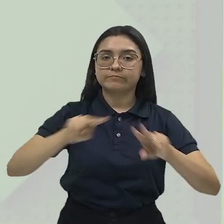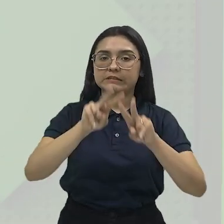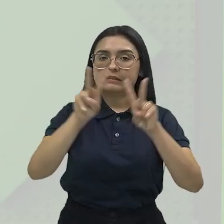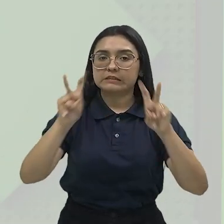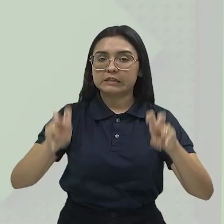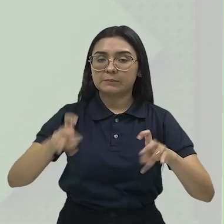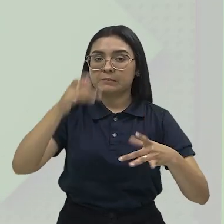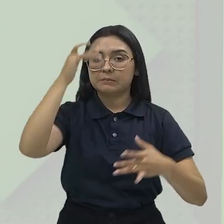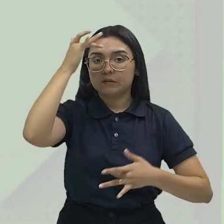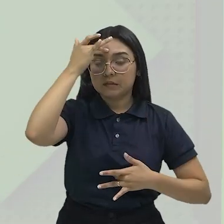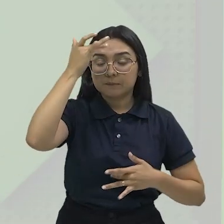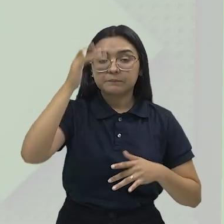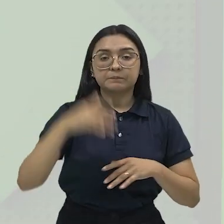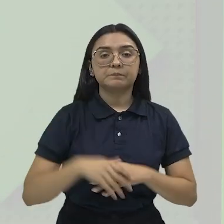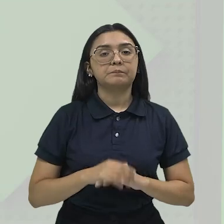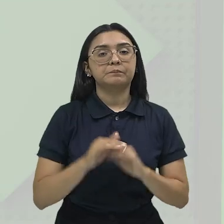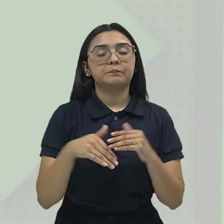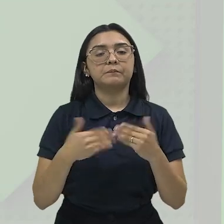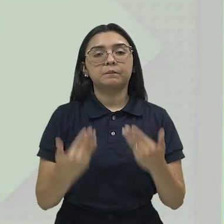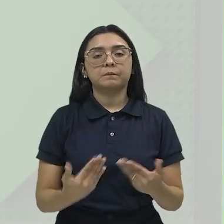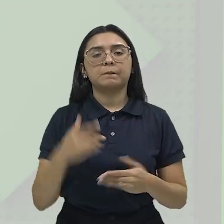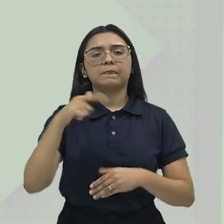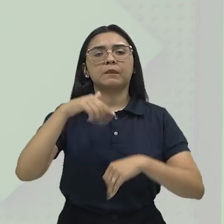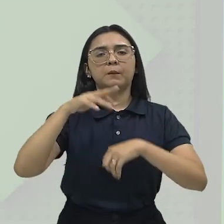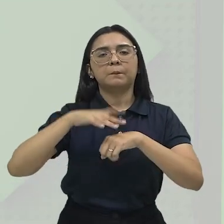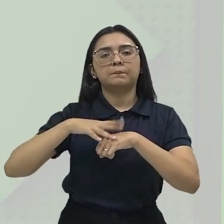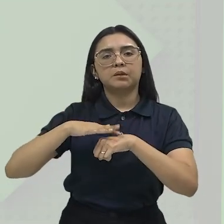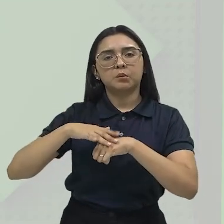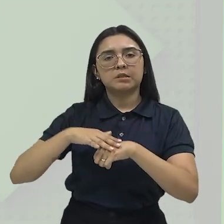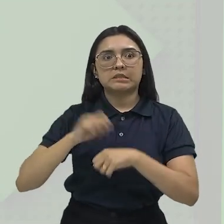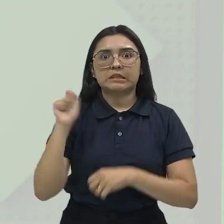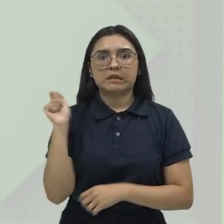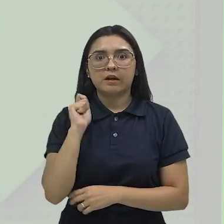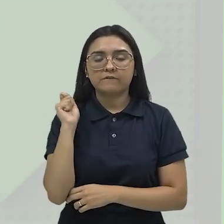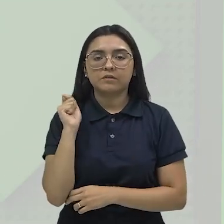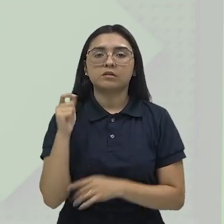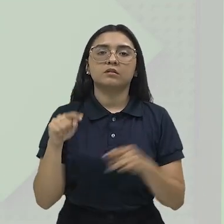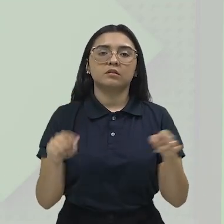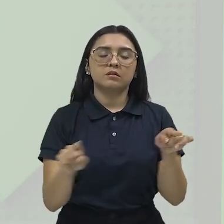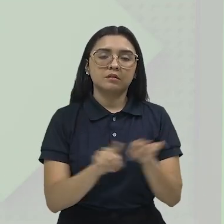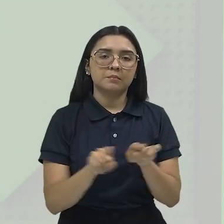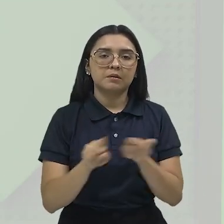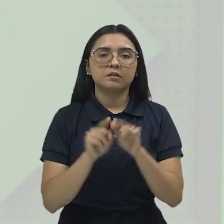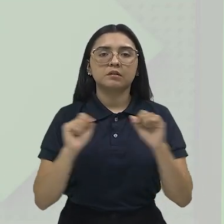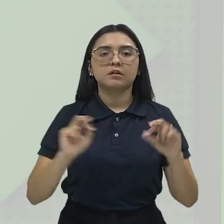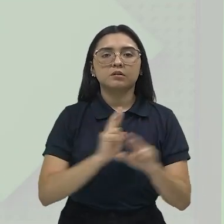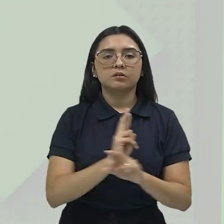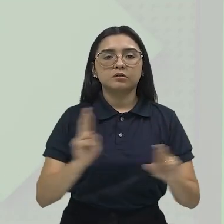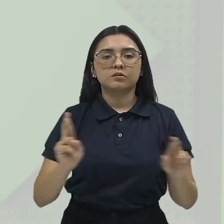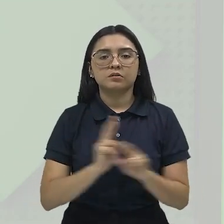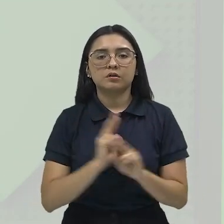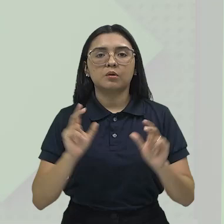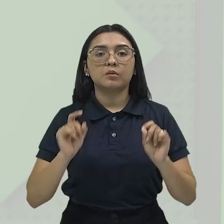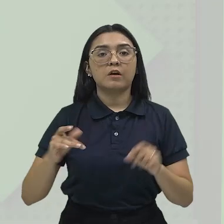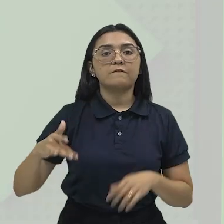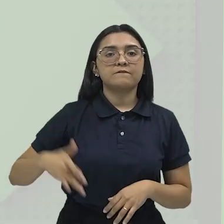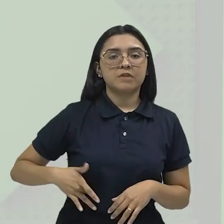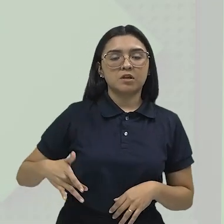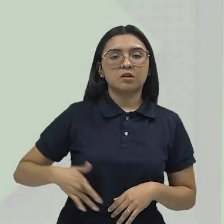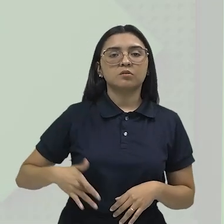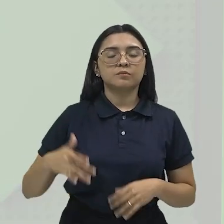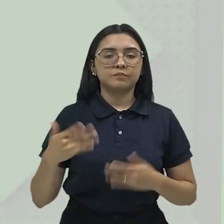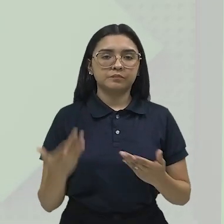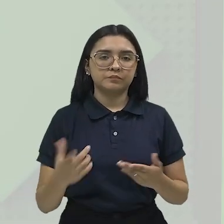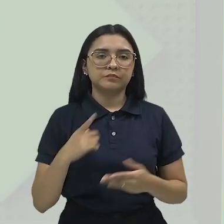doença, por ela ser uma doença muito grave e por ela estar ligada ao fígado, que é um dos órgãos